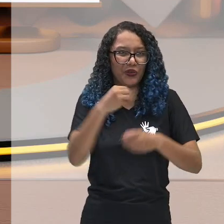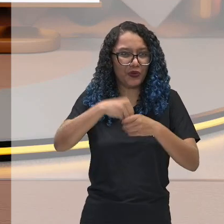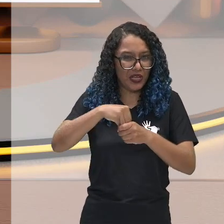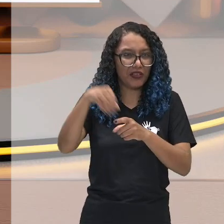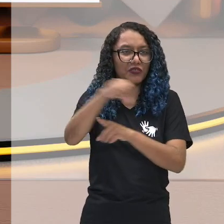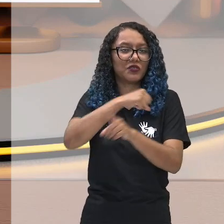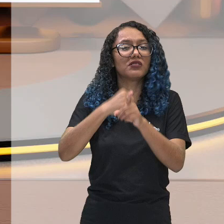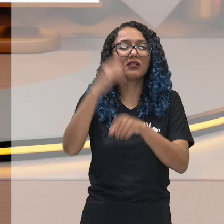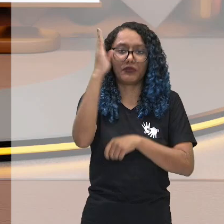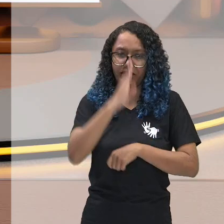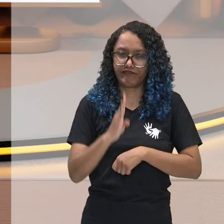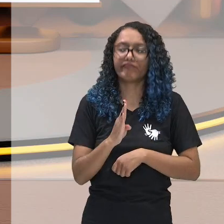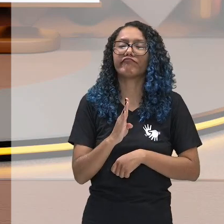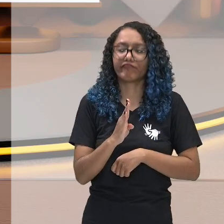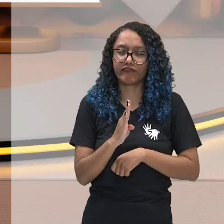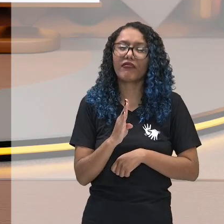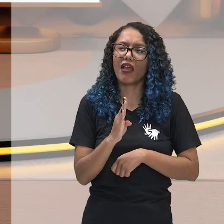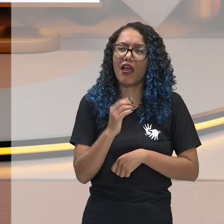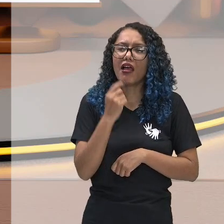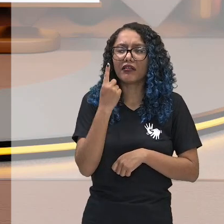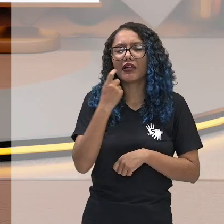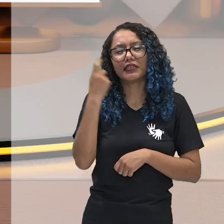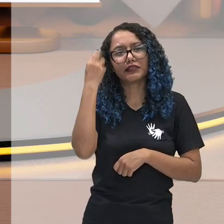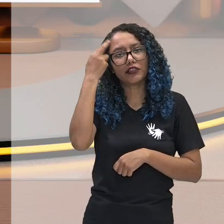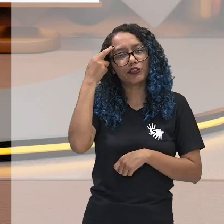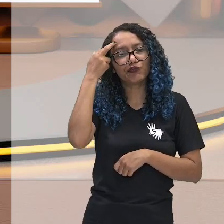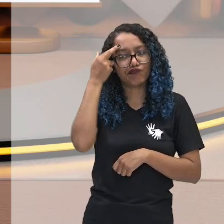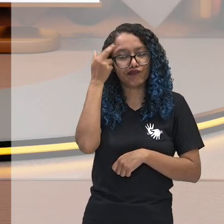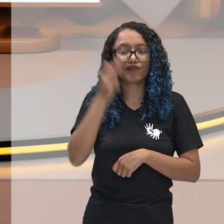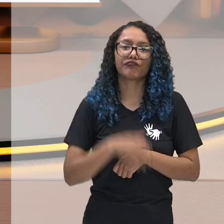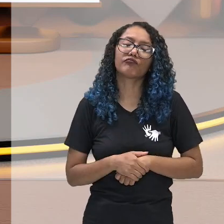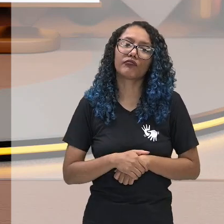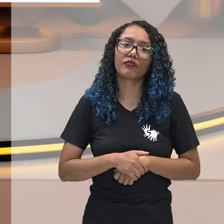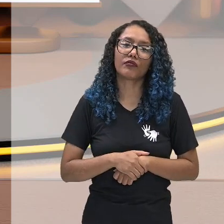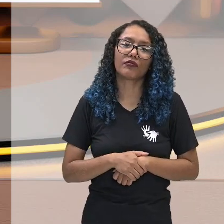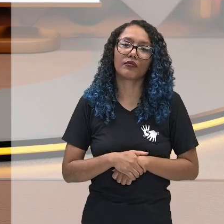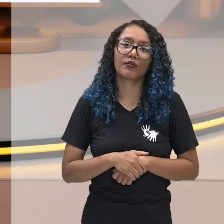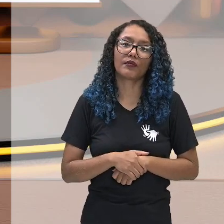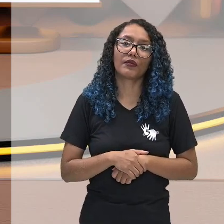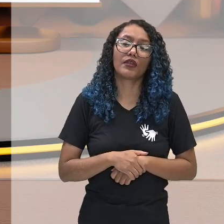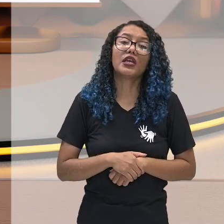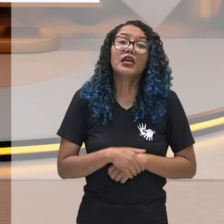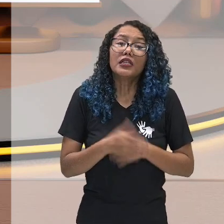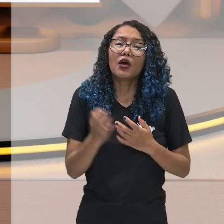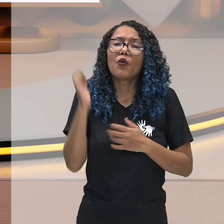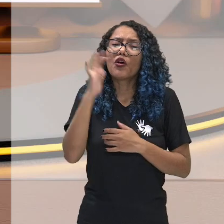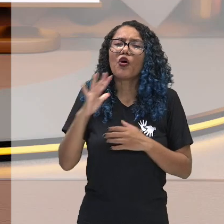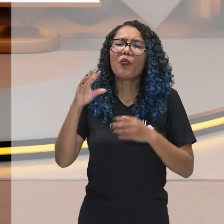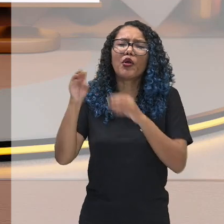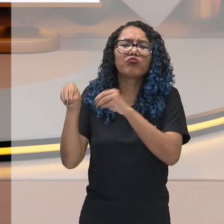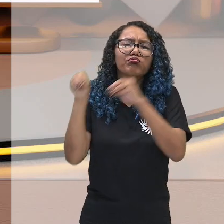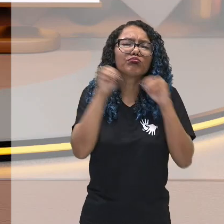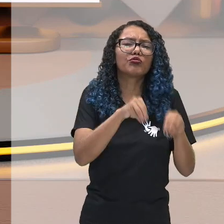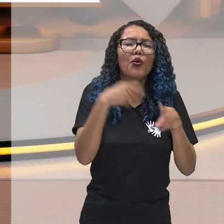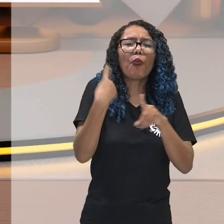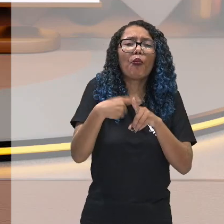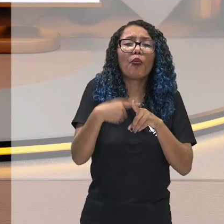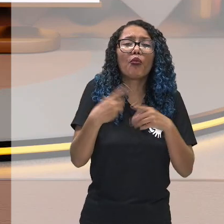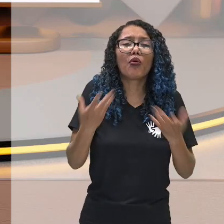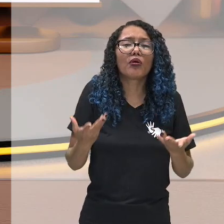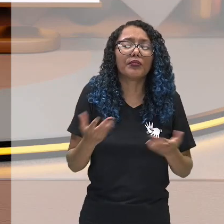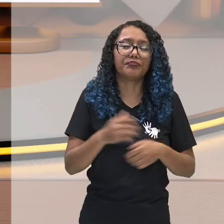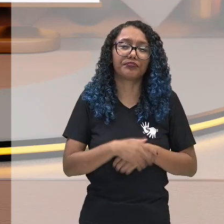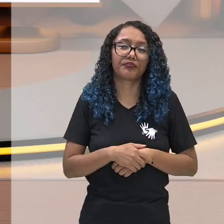aqui é muito interessante para a gente refletir um pouquinho mais. Por que os europeus vieram para cá, professor? Primeiramente, crise na Europa, tá,